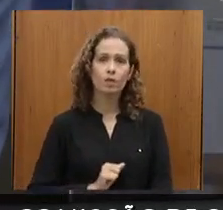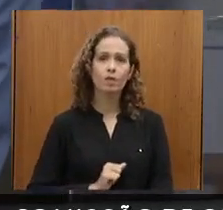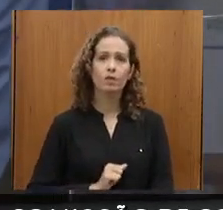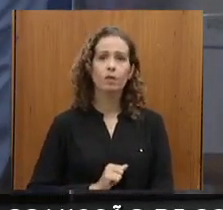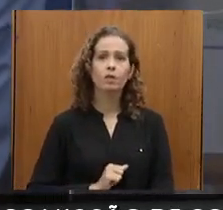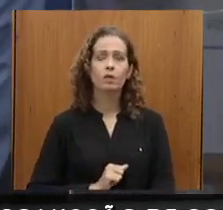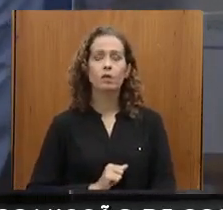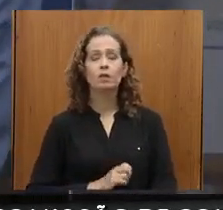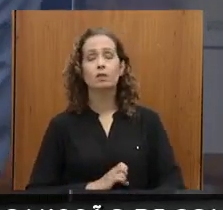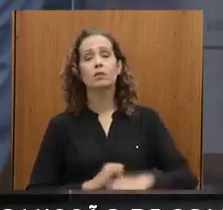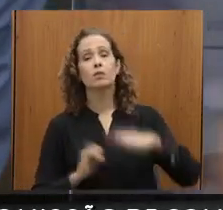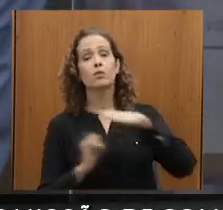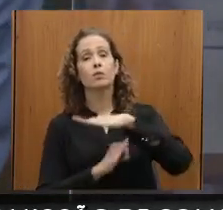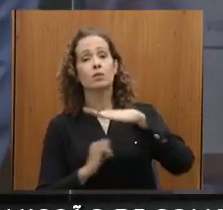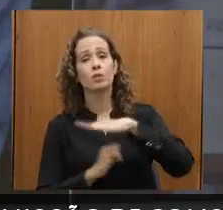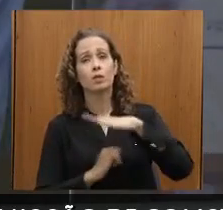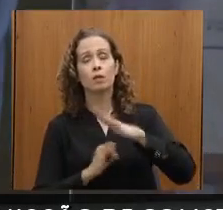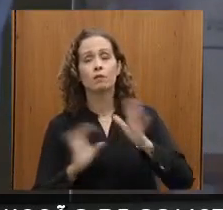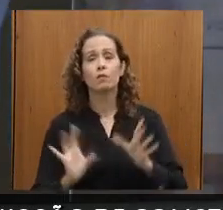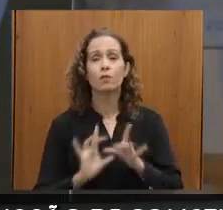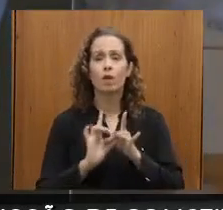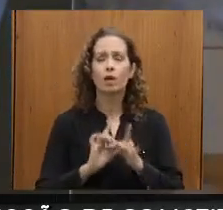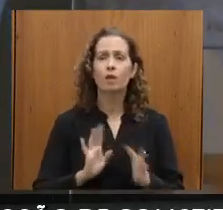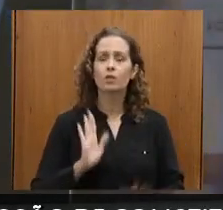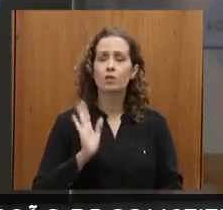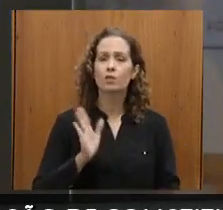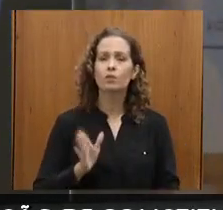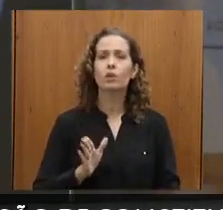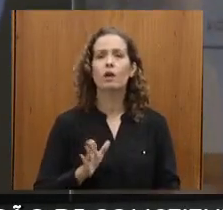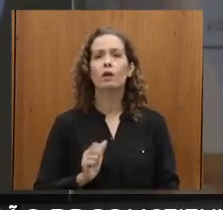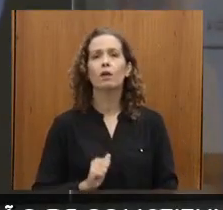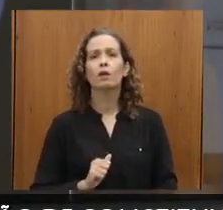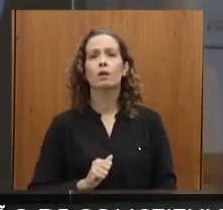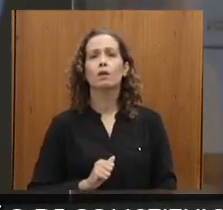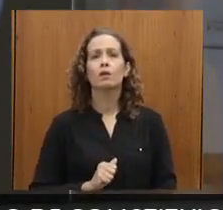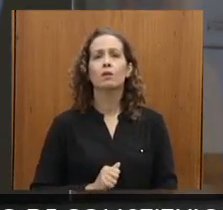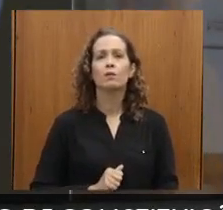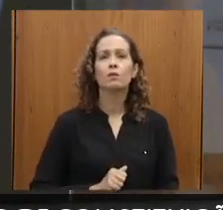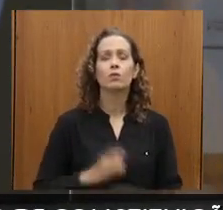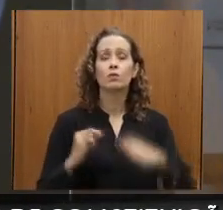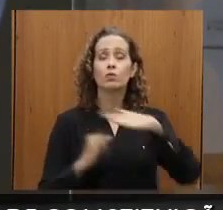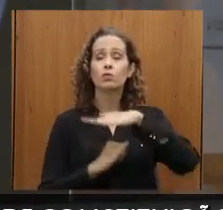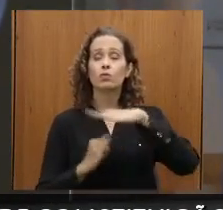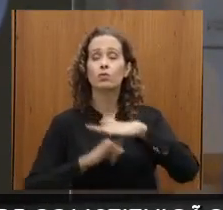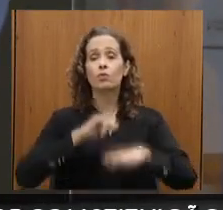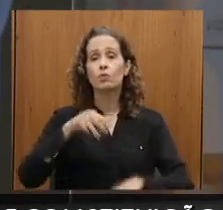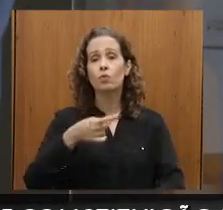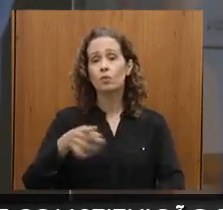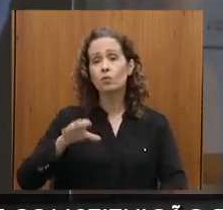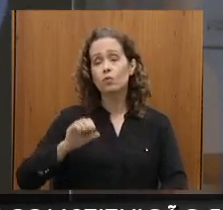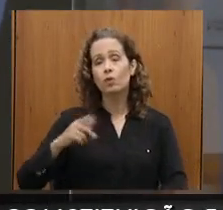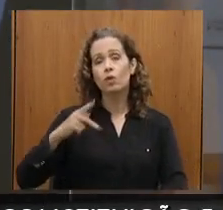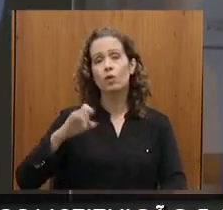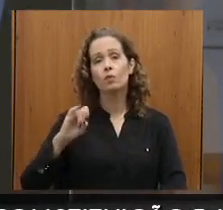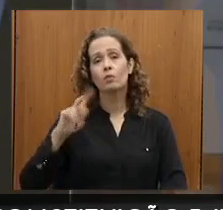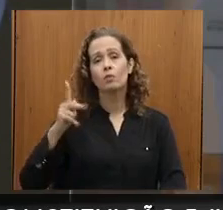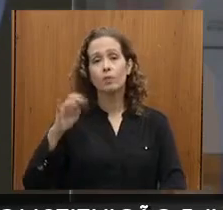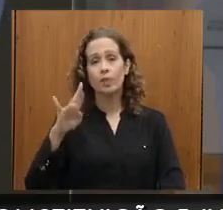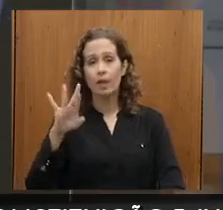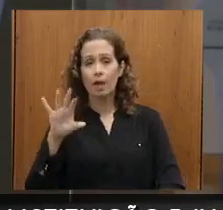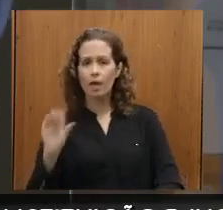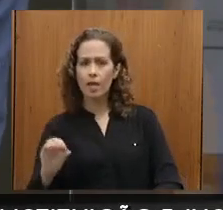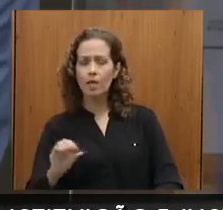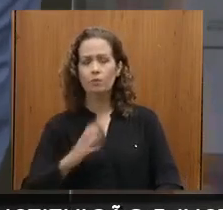vinculadas, foi apresentado o balanço da Fundação João Pinheiro, acho que é uma das entidades e instituições mais sérias que